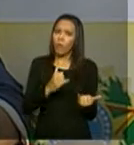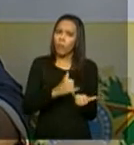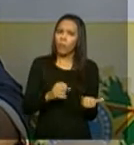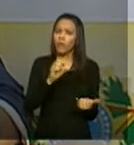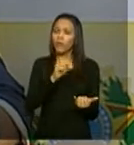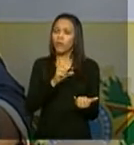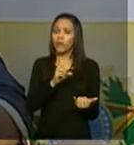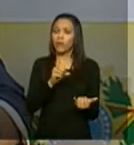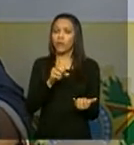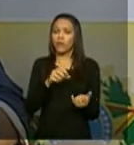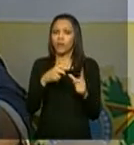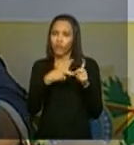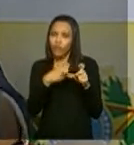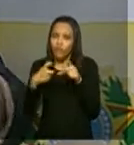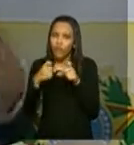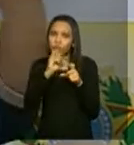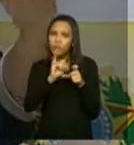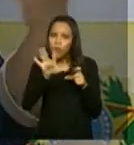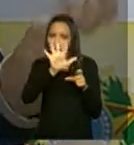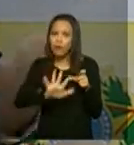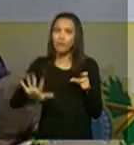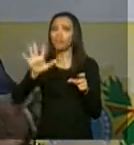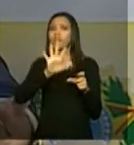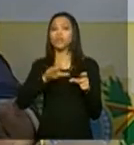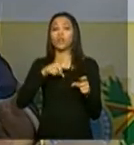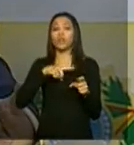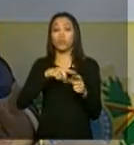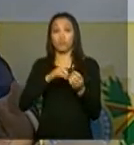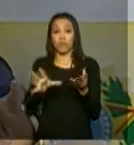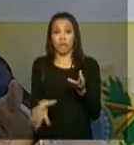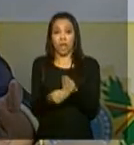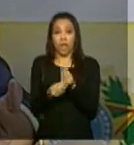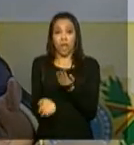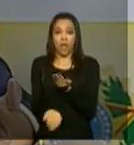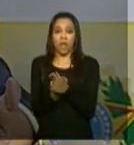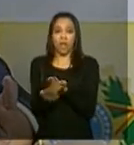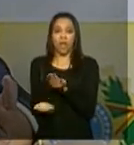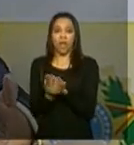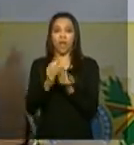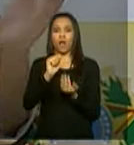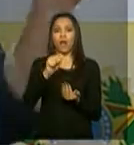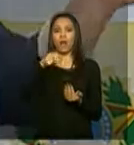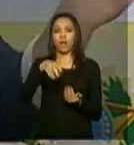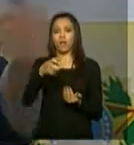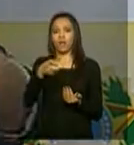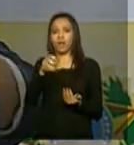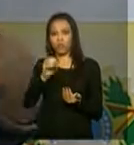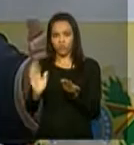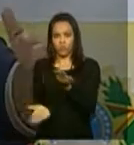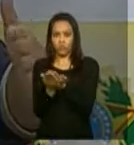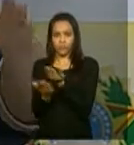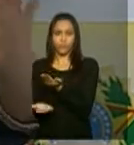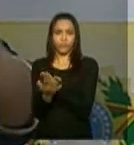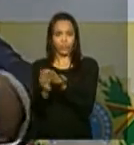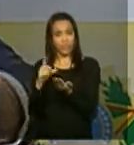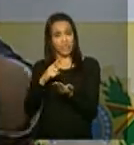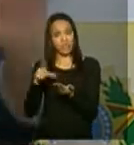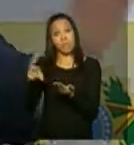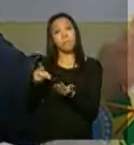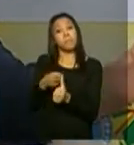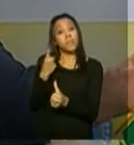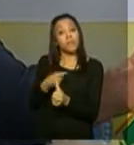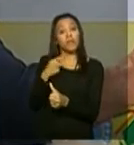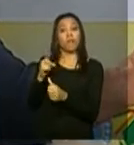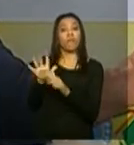nos anexos né que no laudo não tem mais nos anexos houver alguma imagem os familiares farão a revisão para que a